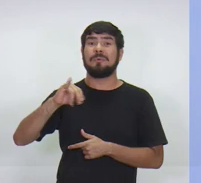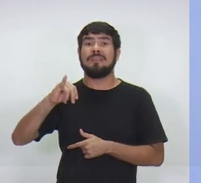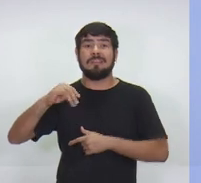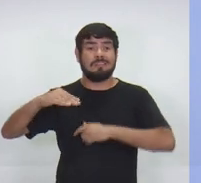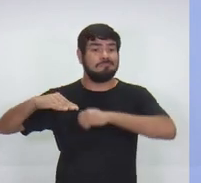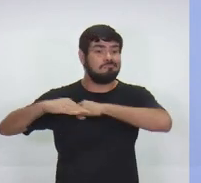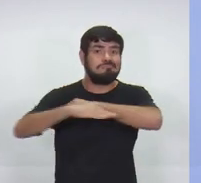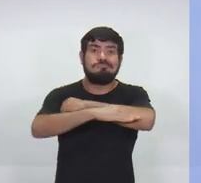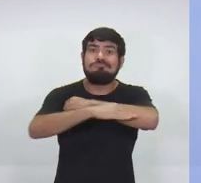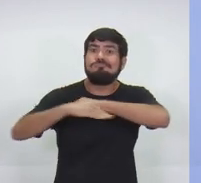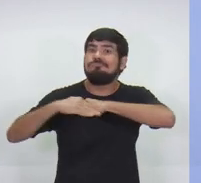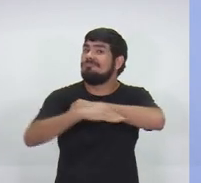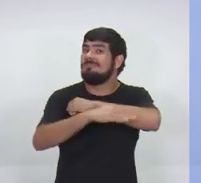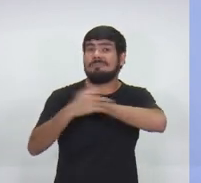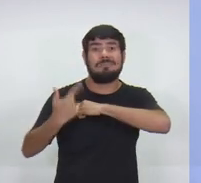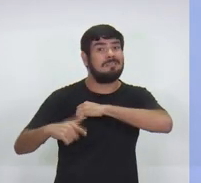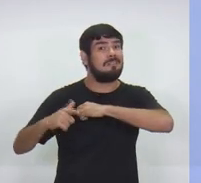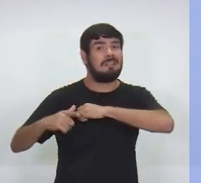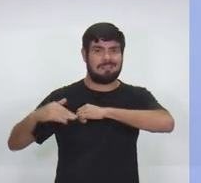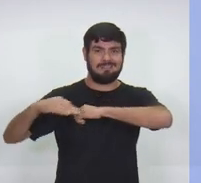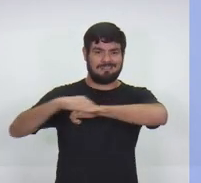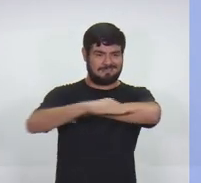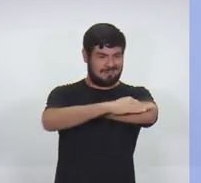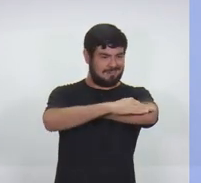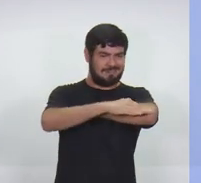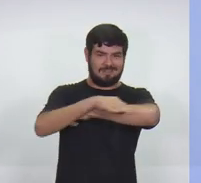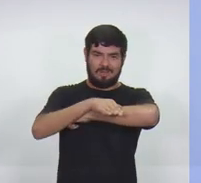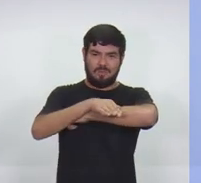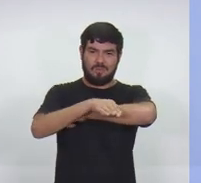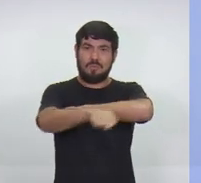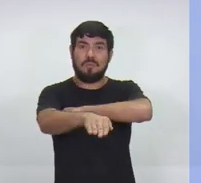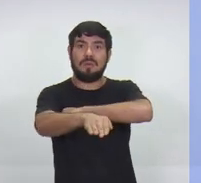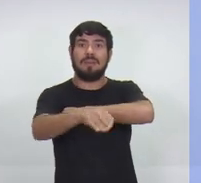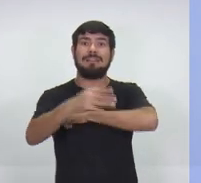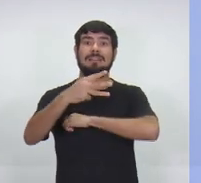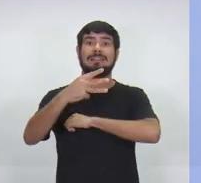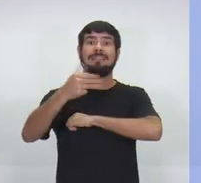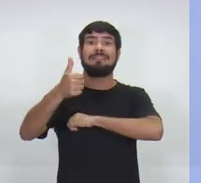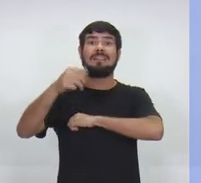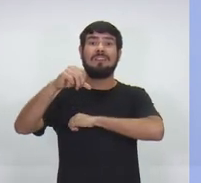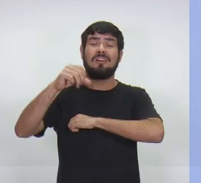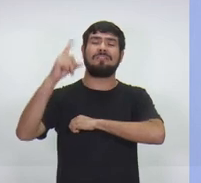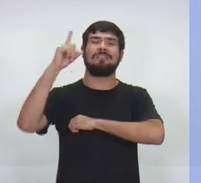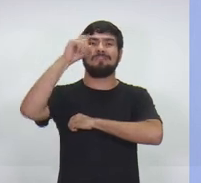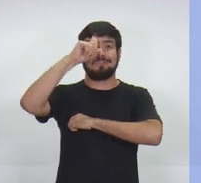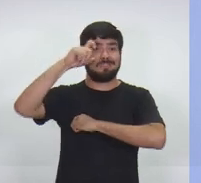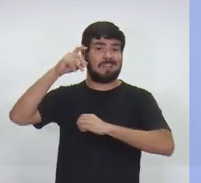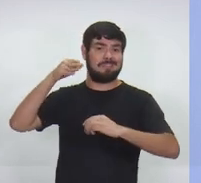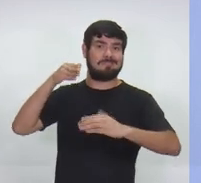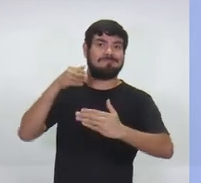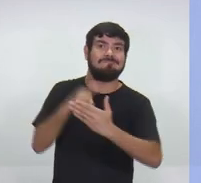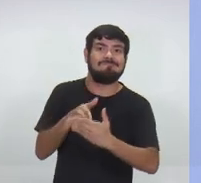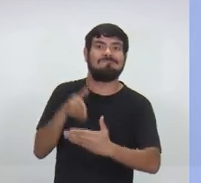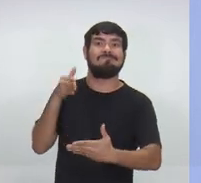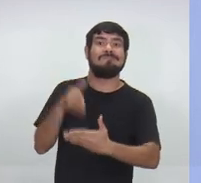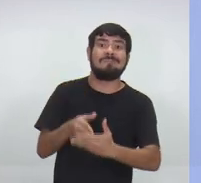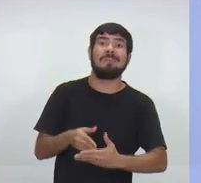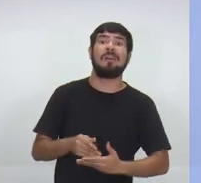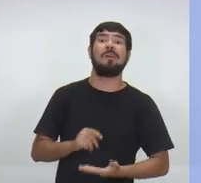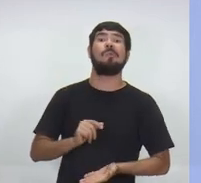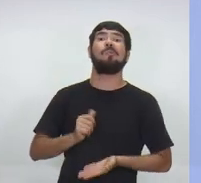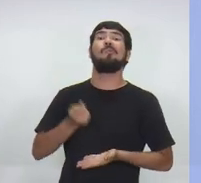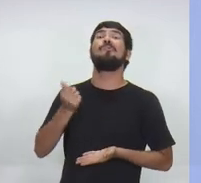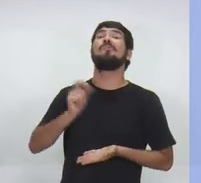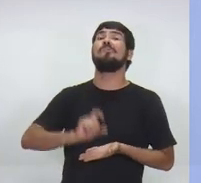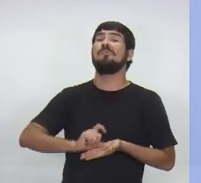para chegar a 3 19 ela pra chegar a 19 ela tem muita dificuldade com isso o custo para chegar em